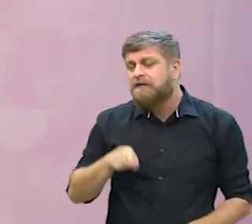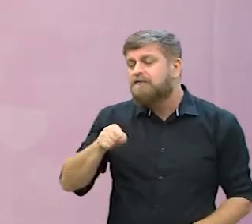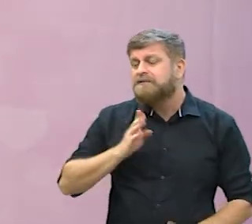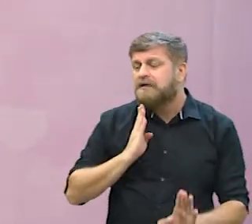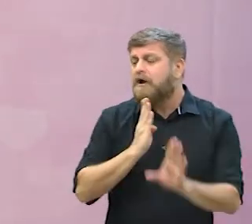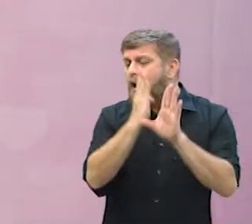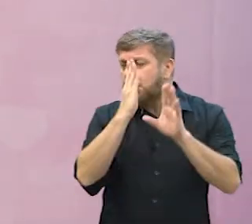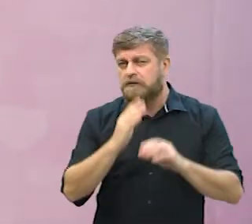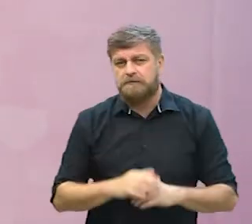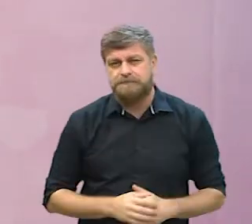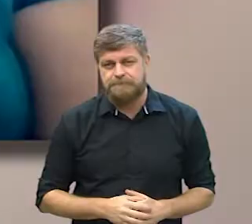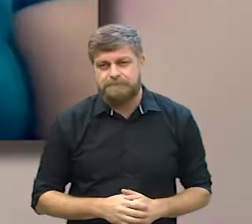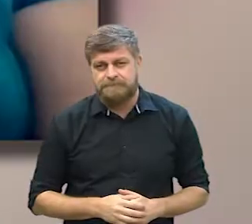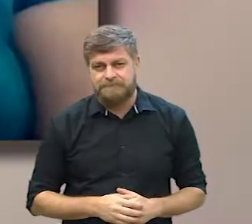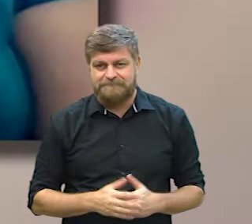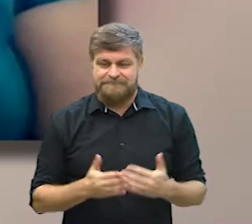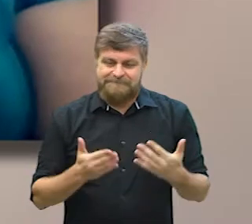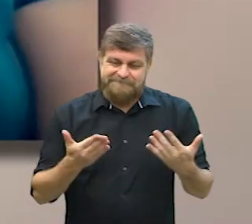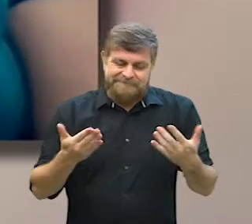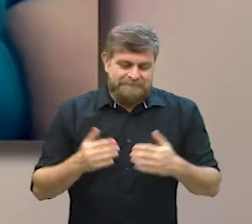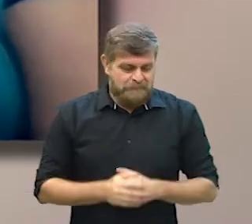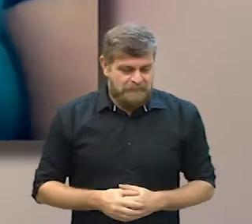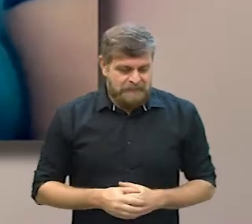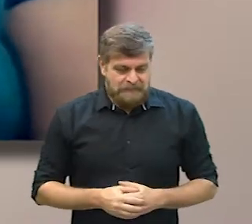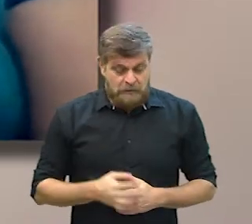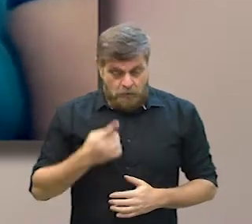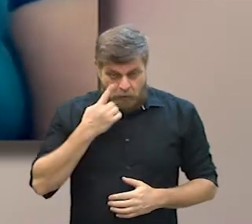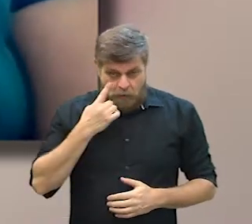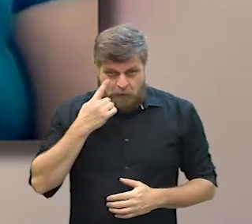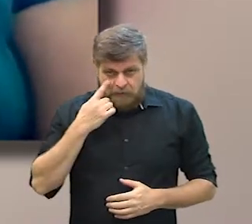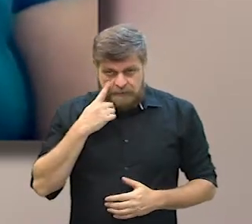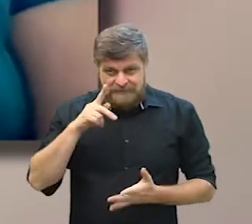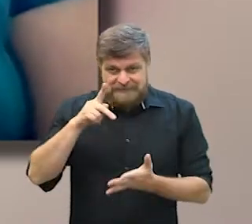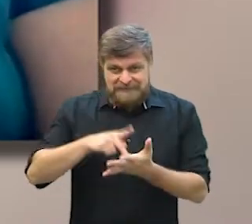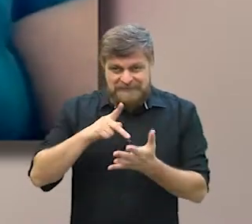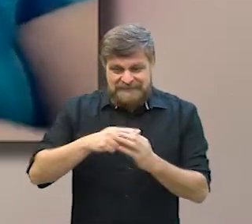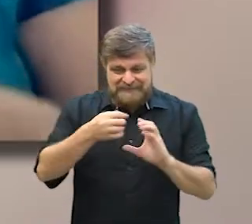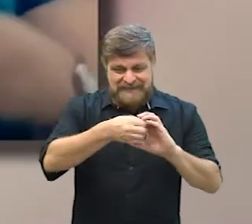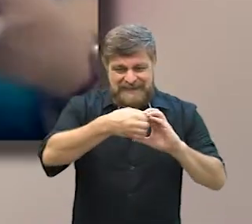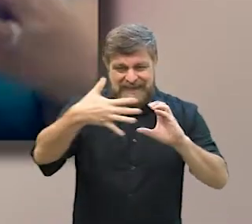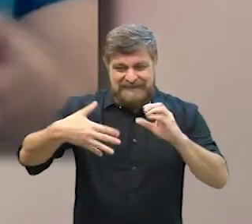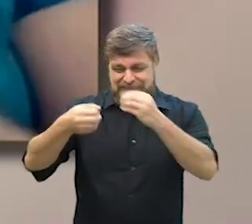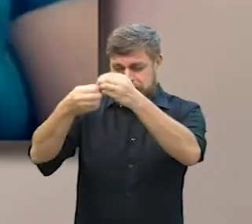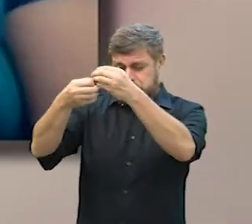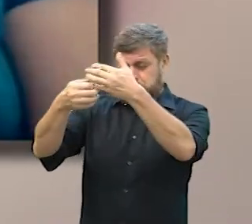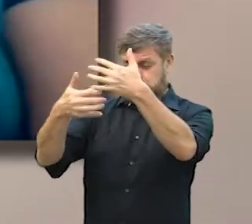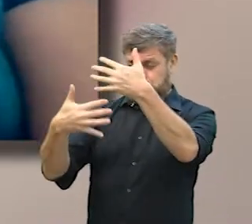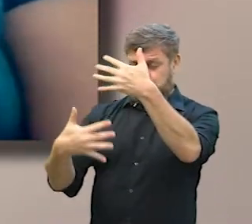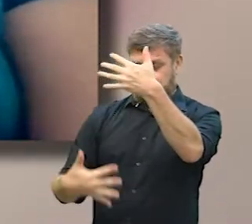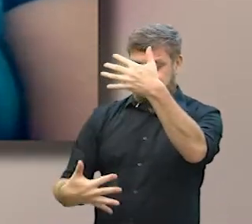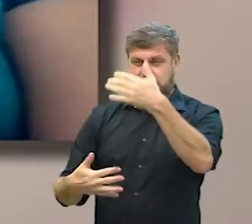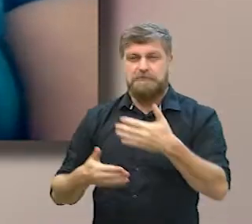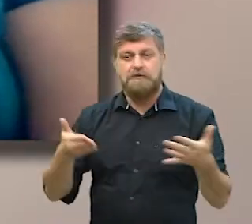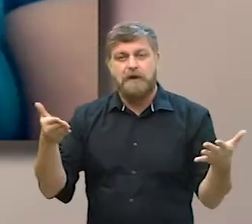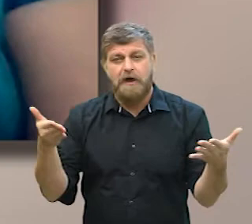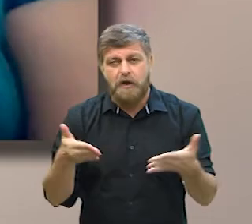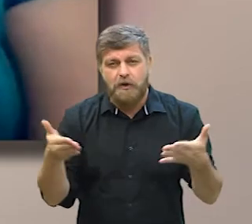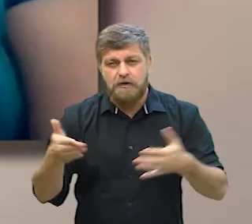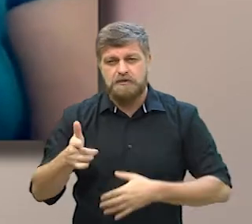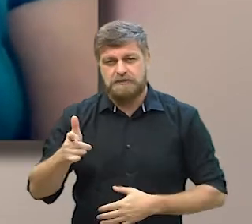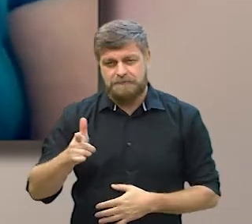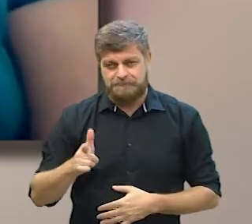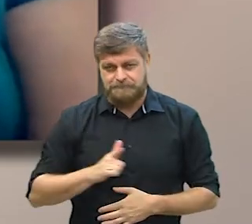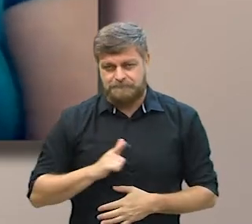que vocês notam? Você quer falar? Então, olha, na verdade, assim, são várias características, né, que